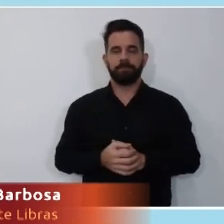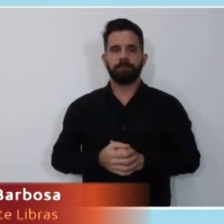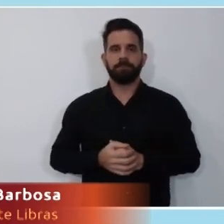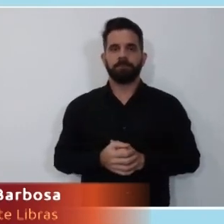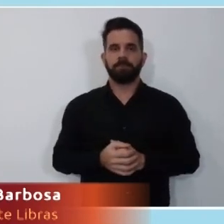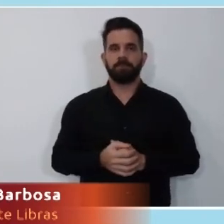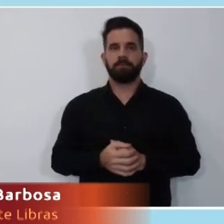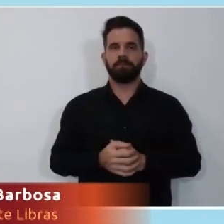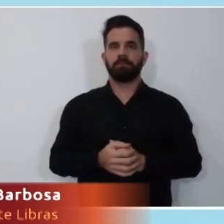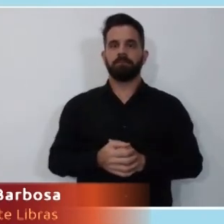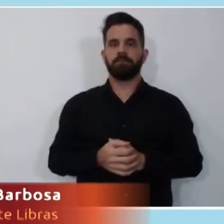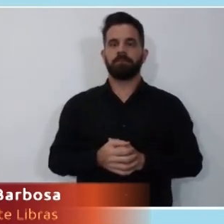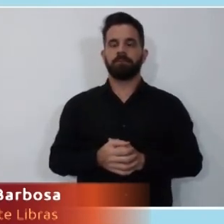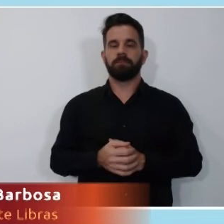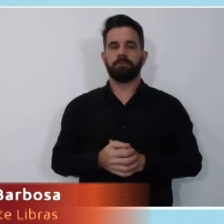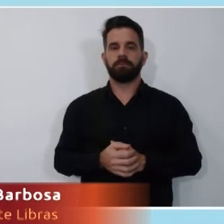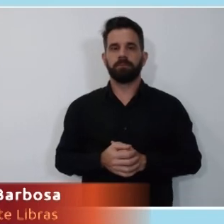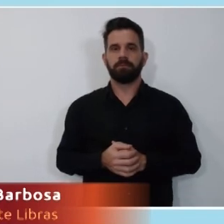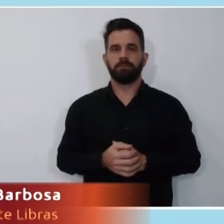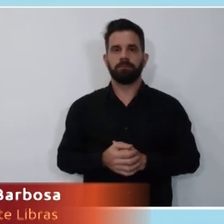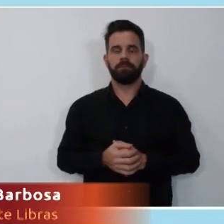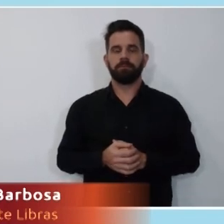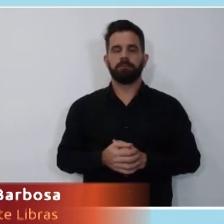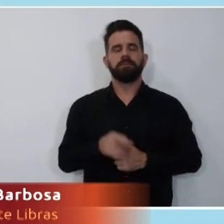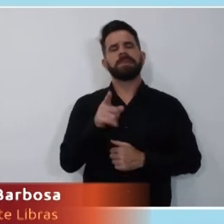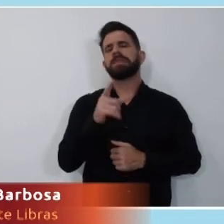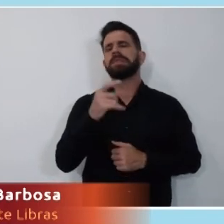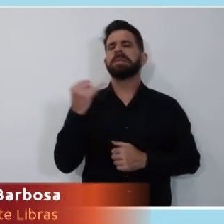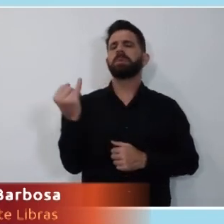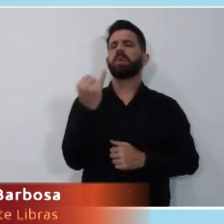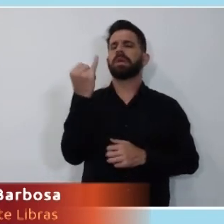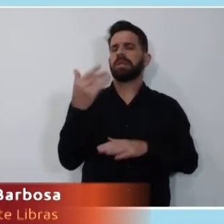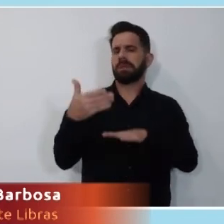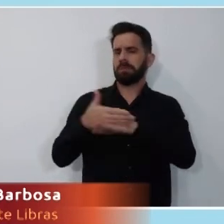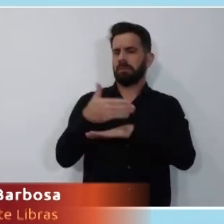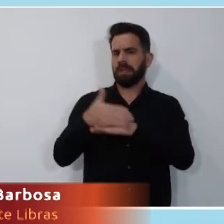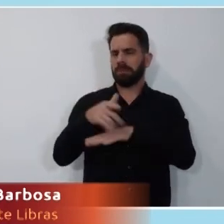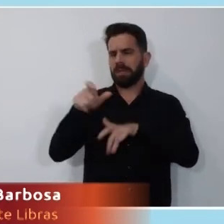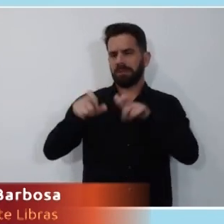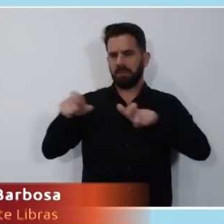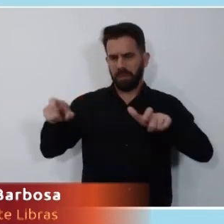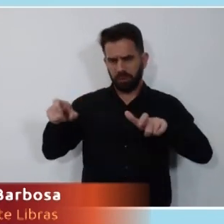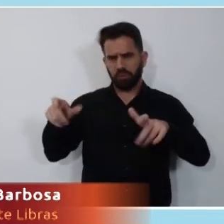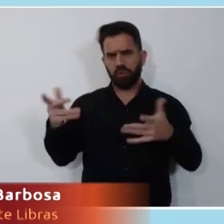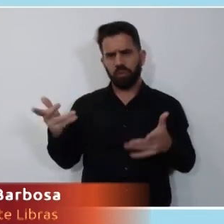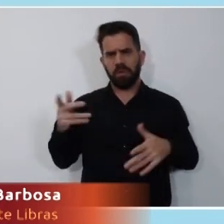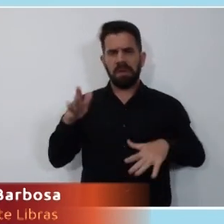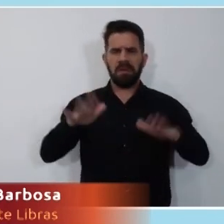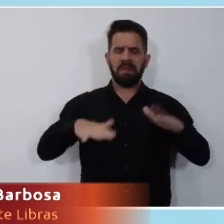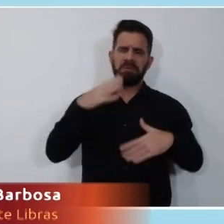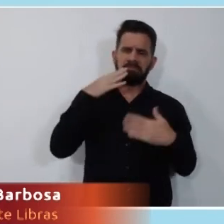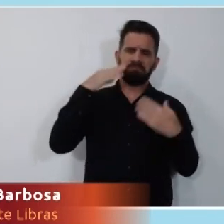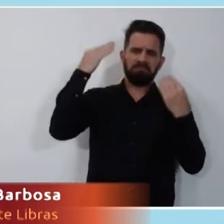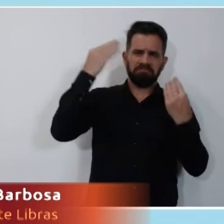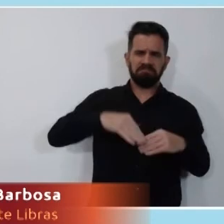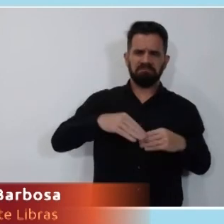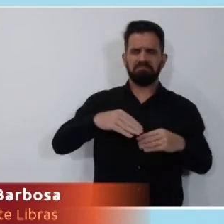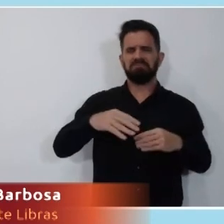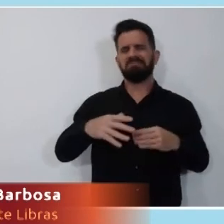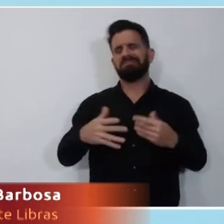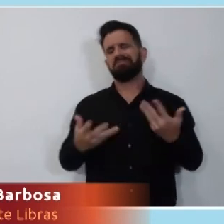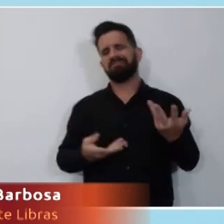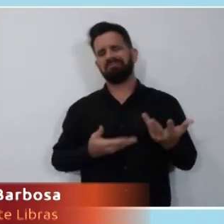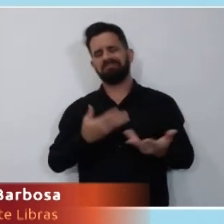Professor Rony, qual que é a importância da participação das pessoas? Às vezes há um certo desânimo, né, principalmente de quem